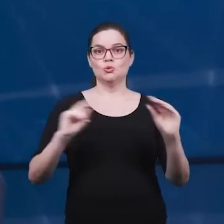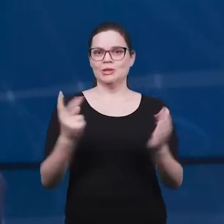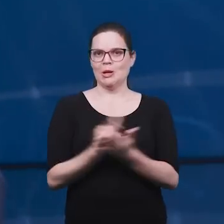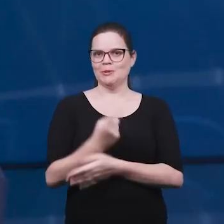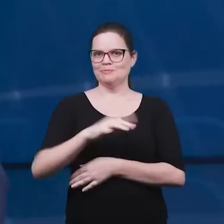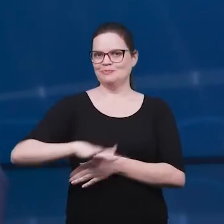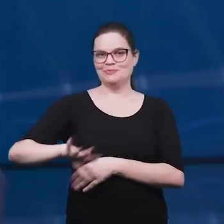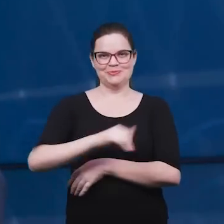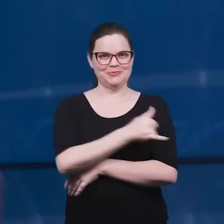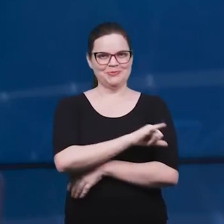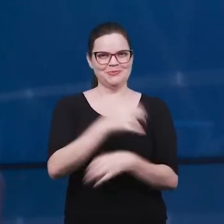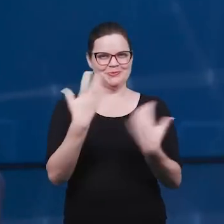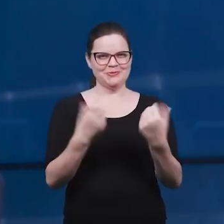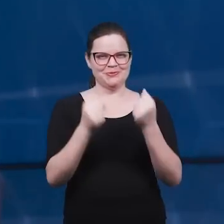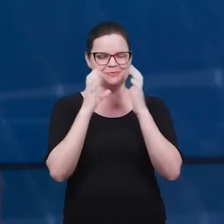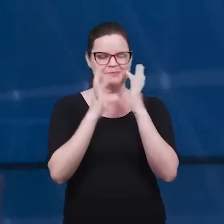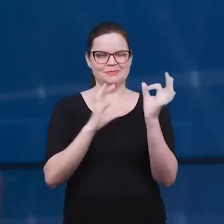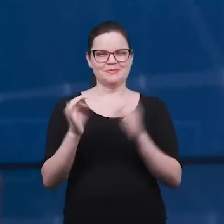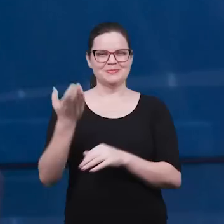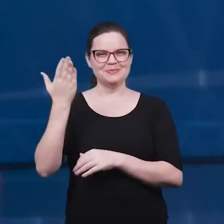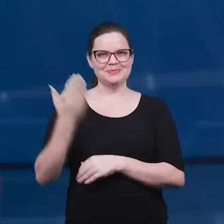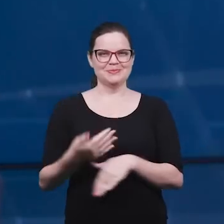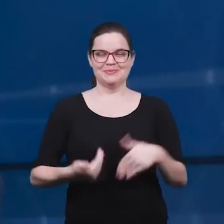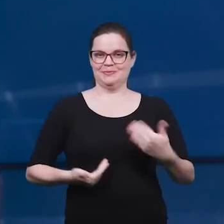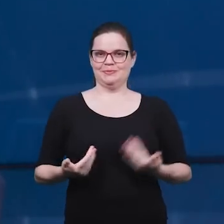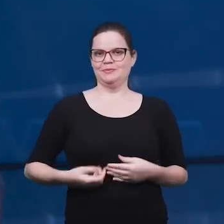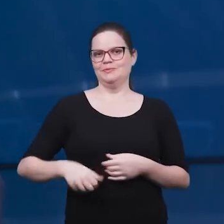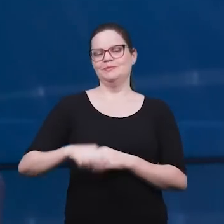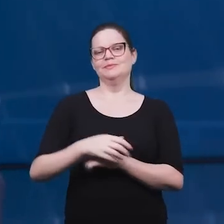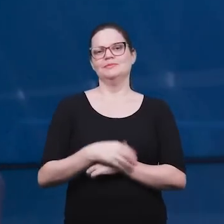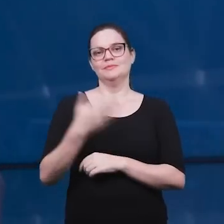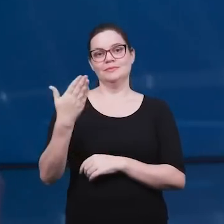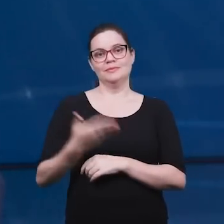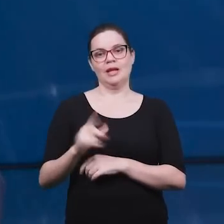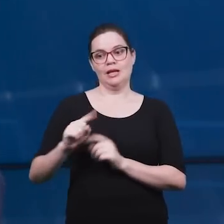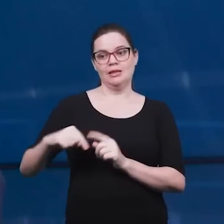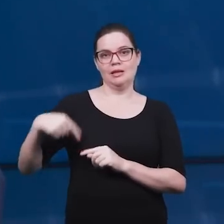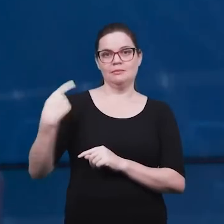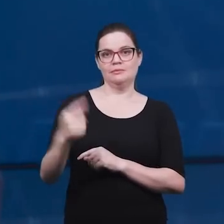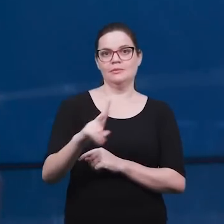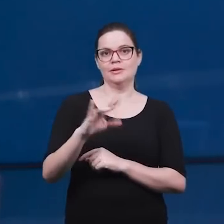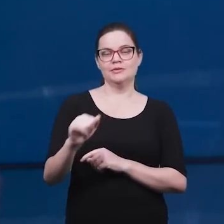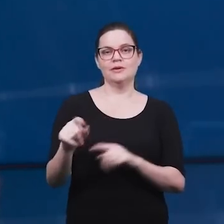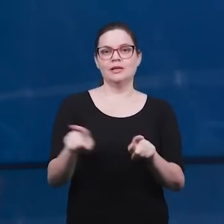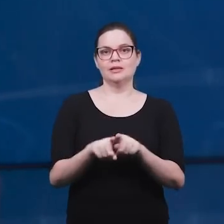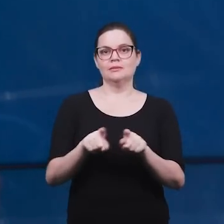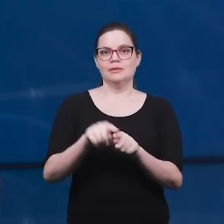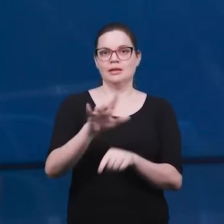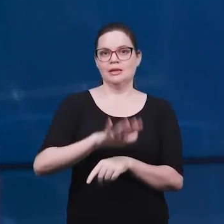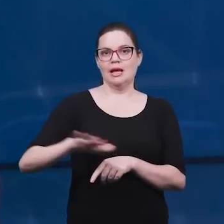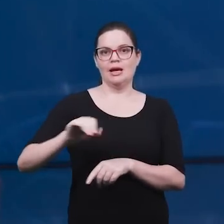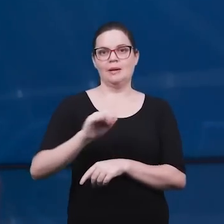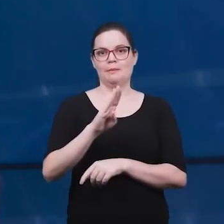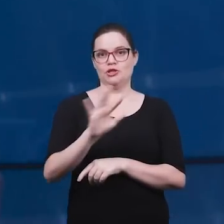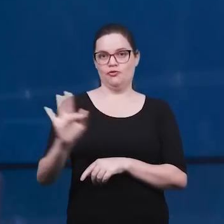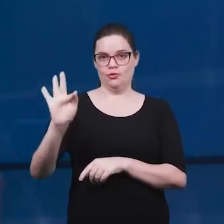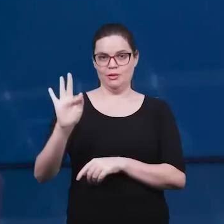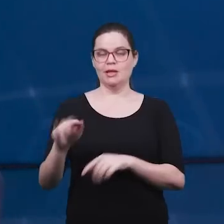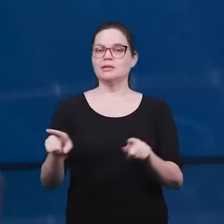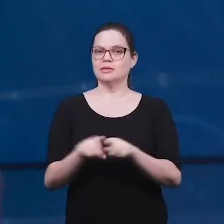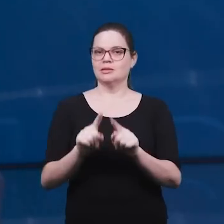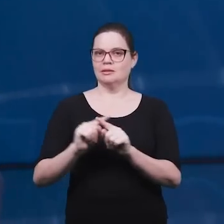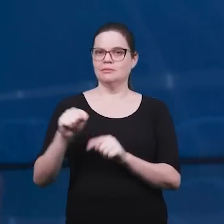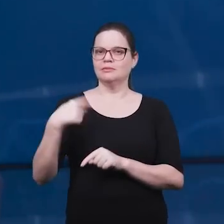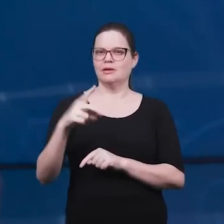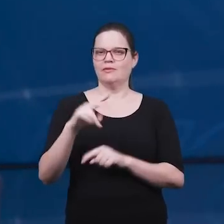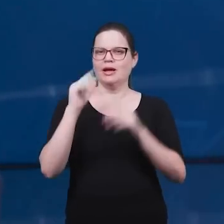aí no Rio, né? Vamos aí com o nosso correspondente Hilton Medeiros. E na sequência, falando sobre a região da Baixada Fluminense. E na